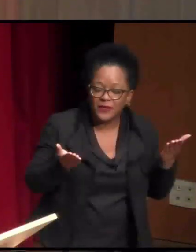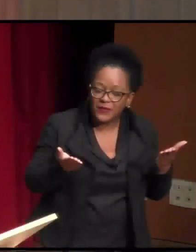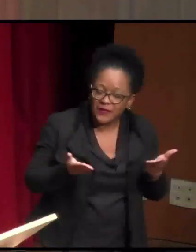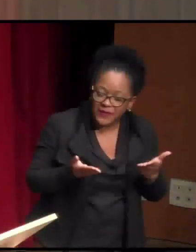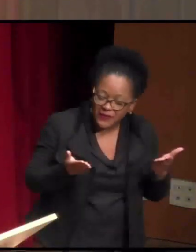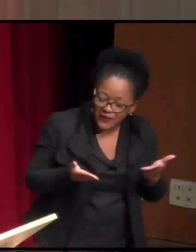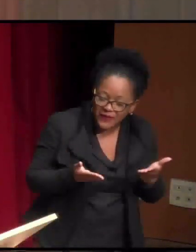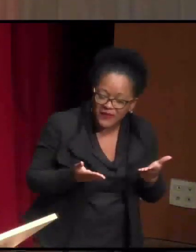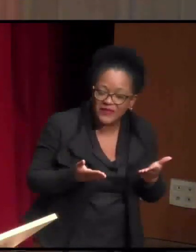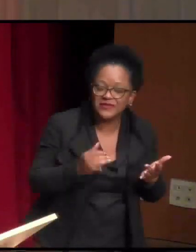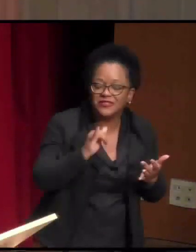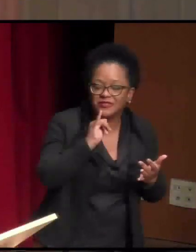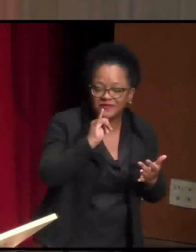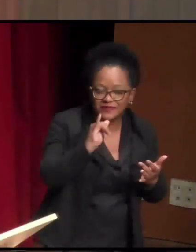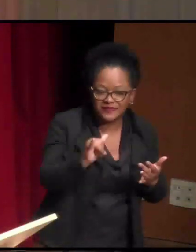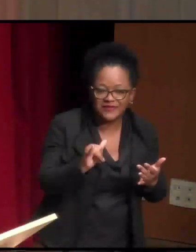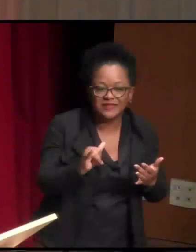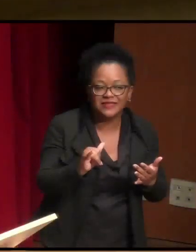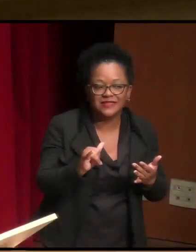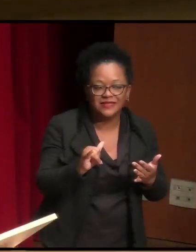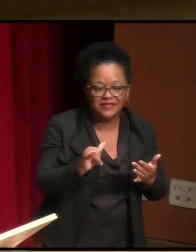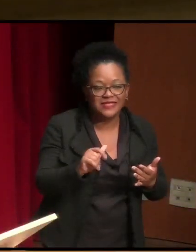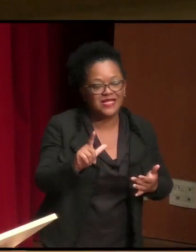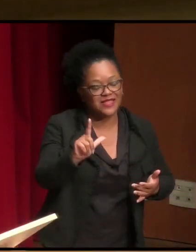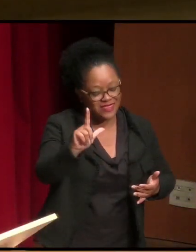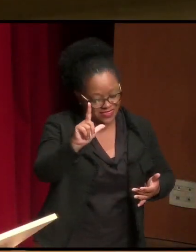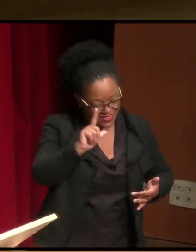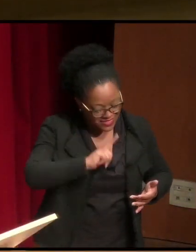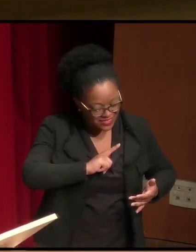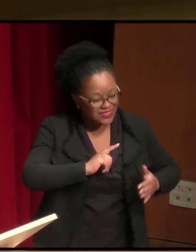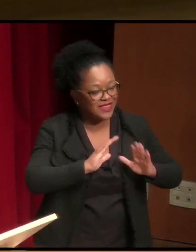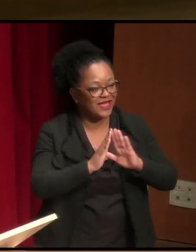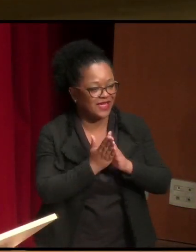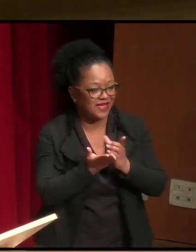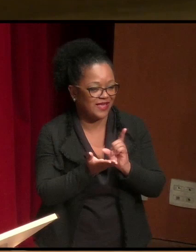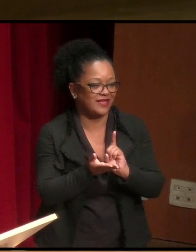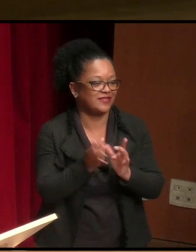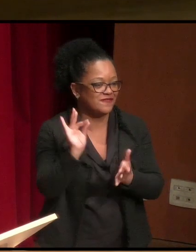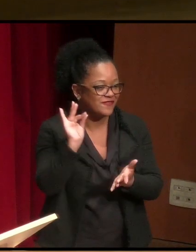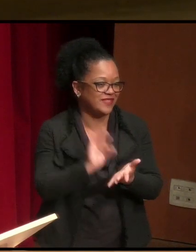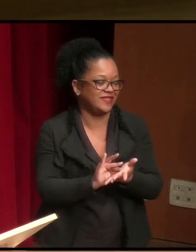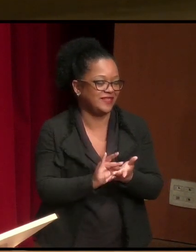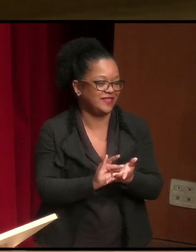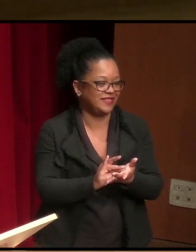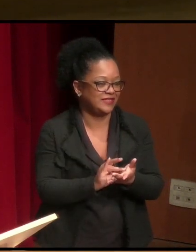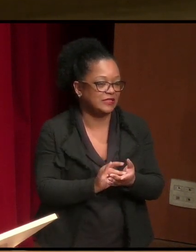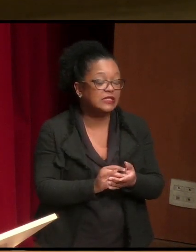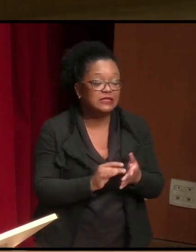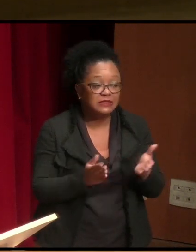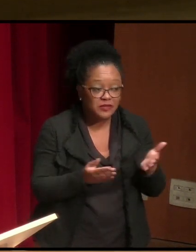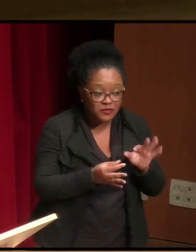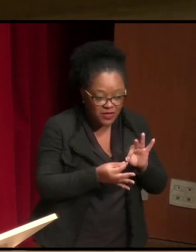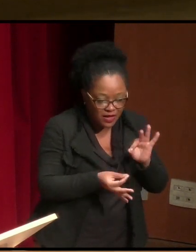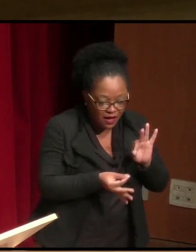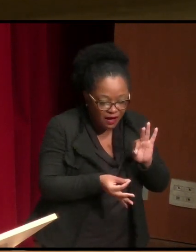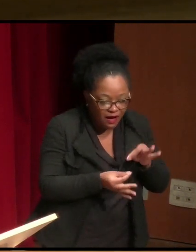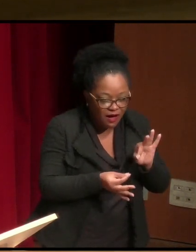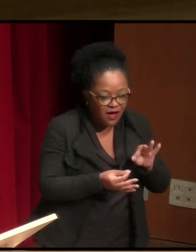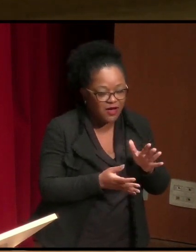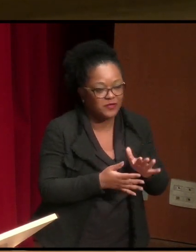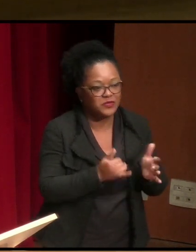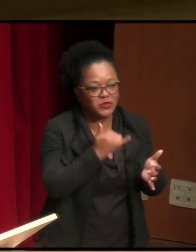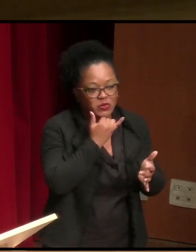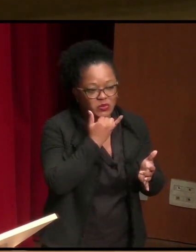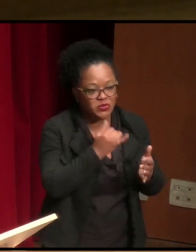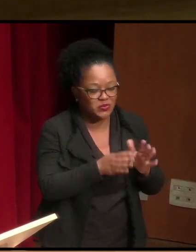posso dizer que eu tenho uma Bíblia. E digo assim rapidamente, 30 segundos, 15, metódico tem que